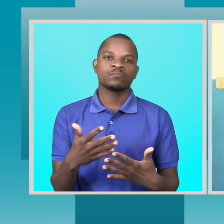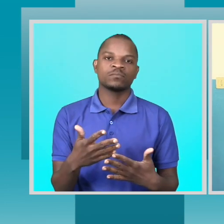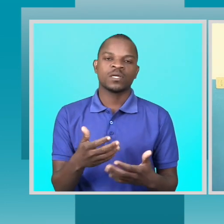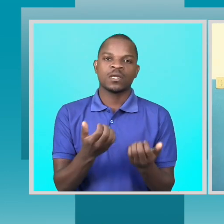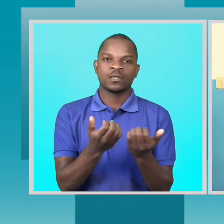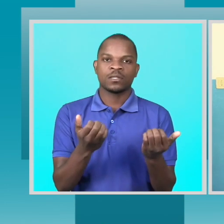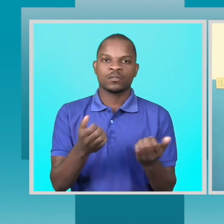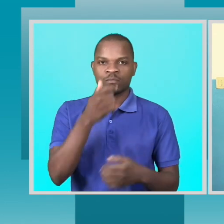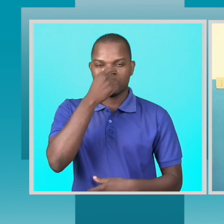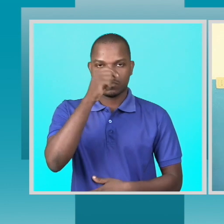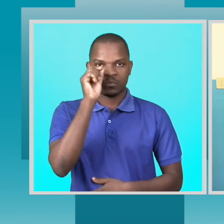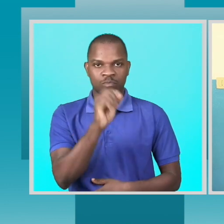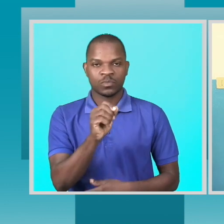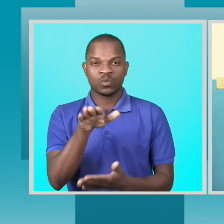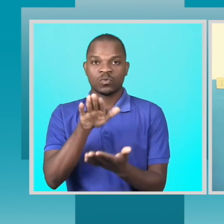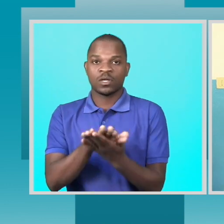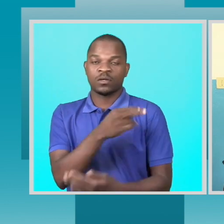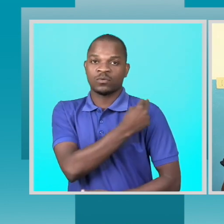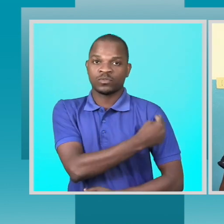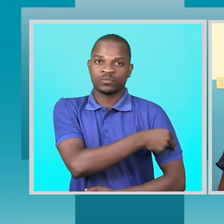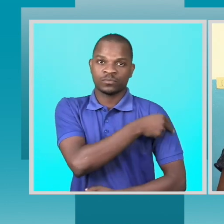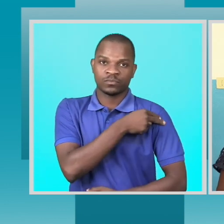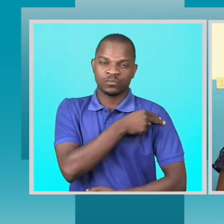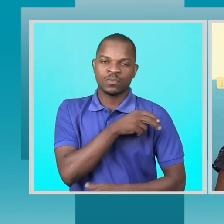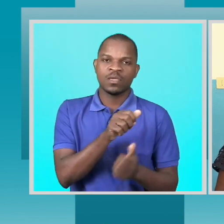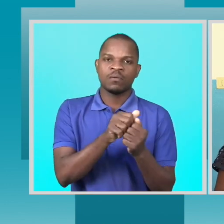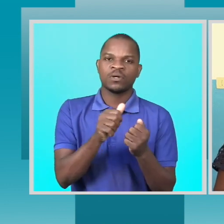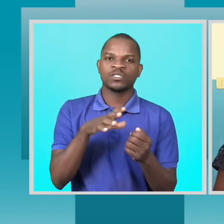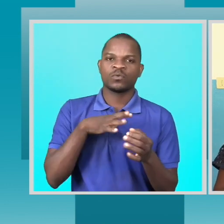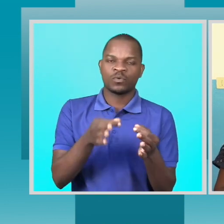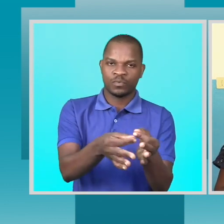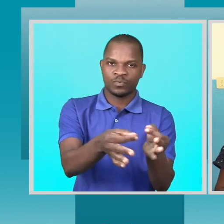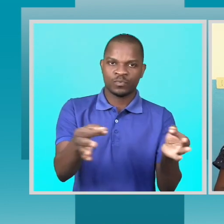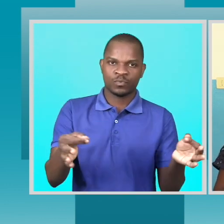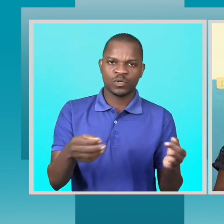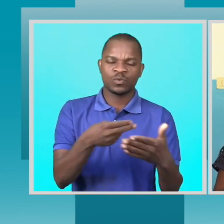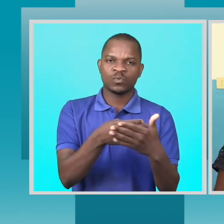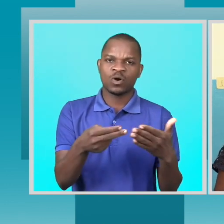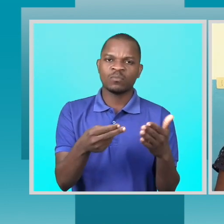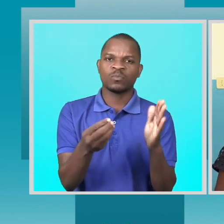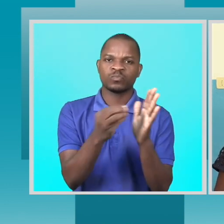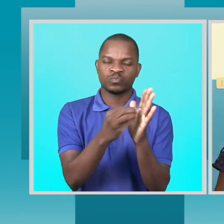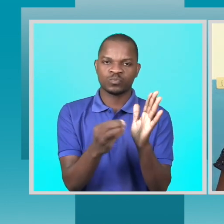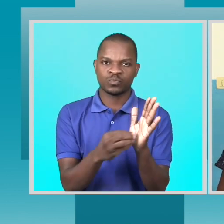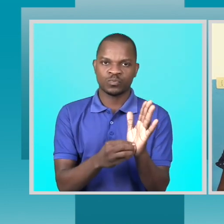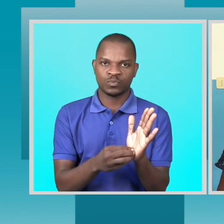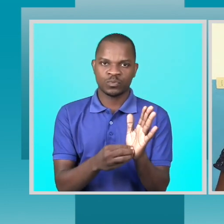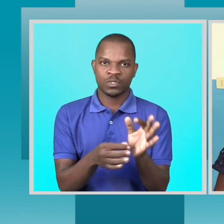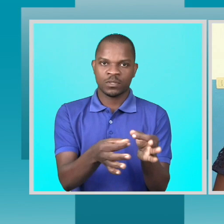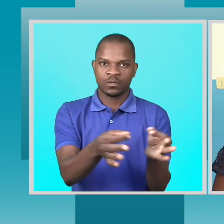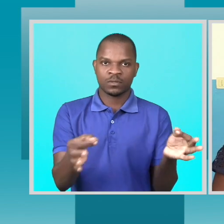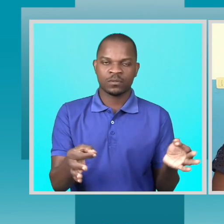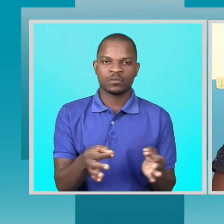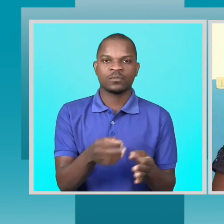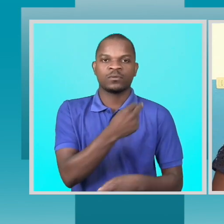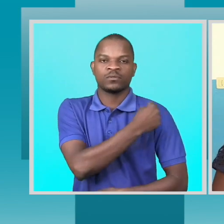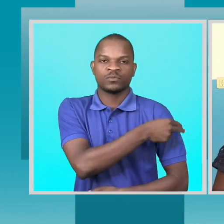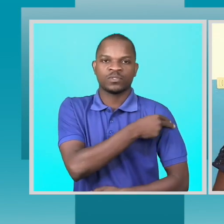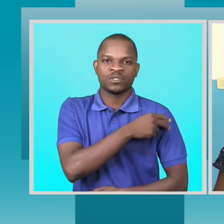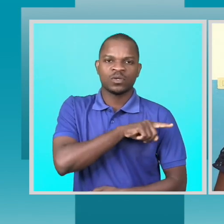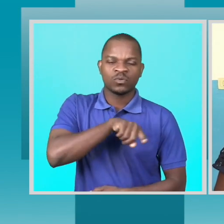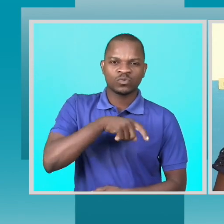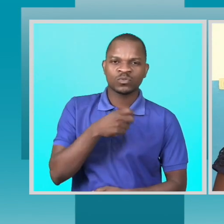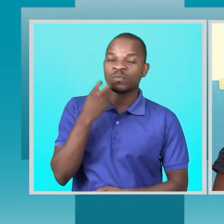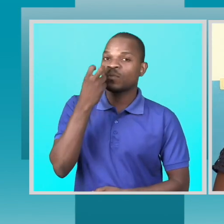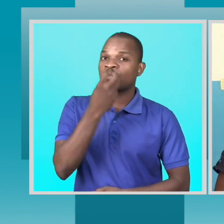abandonada no hospital, através daqueles dados que constam no processo do hospital, nós aqui